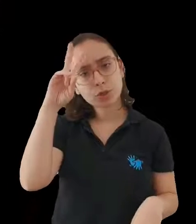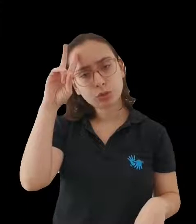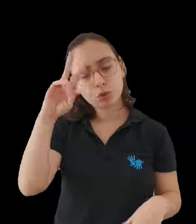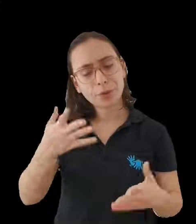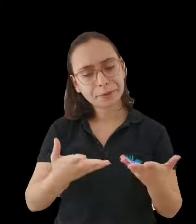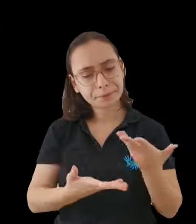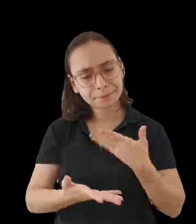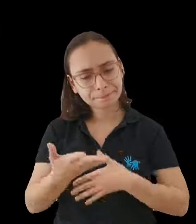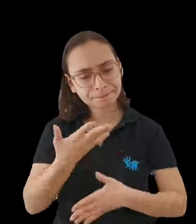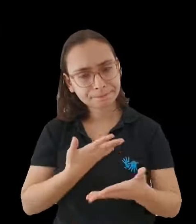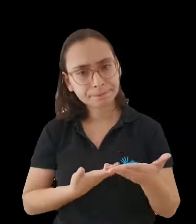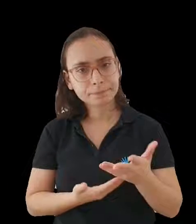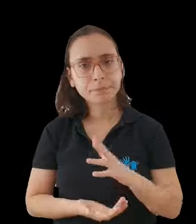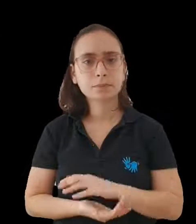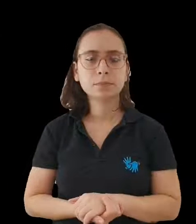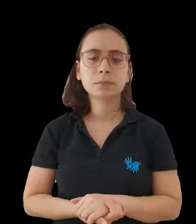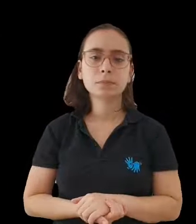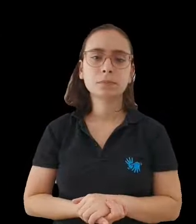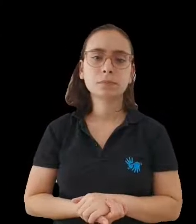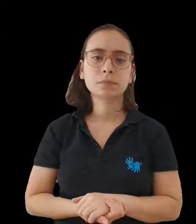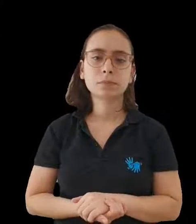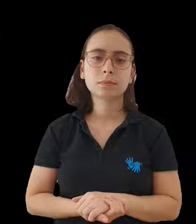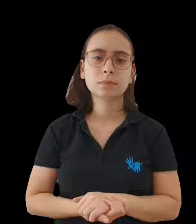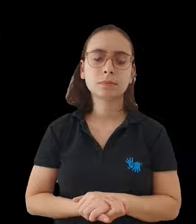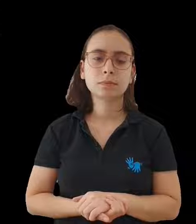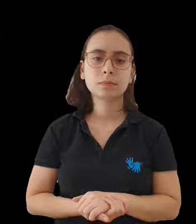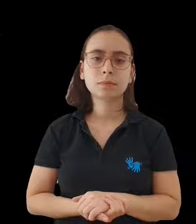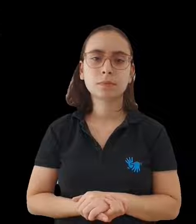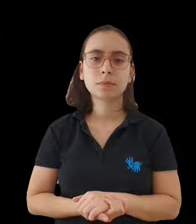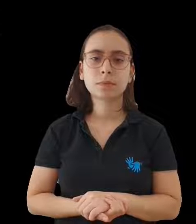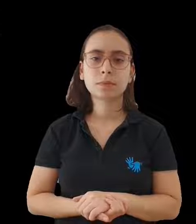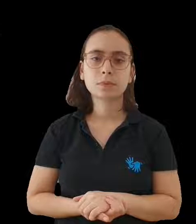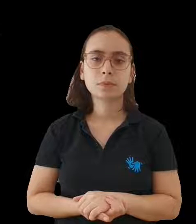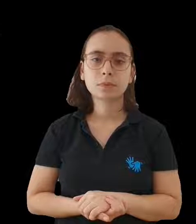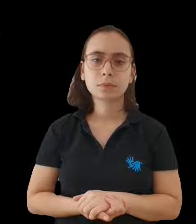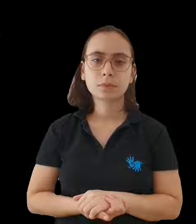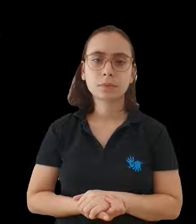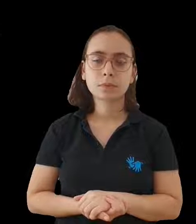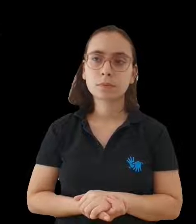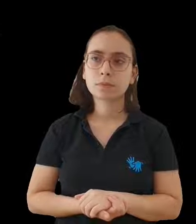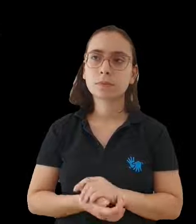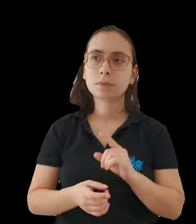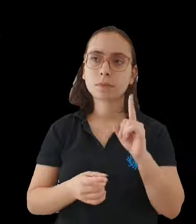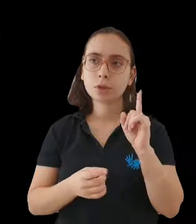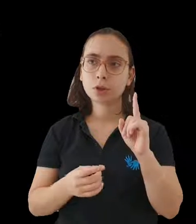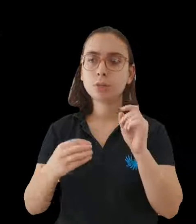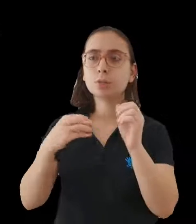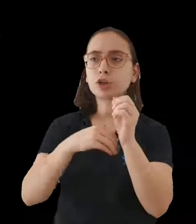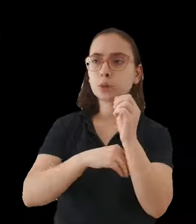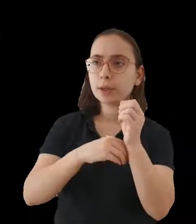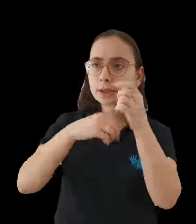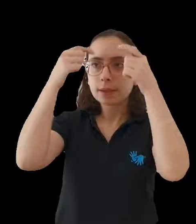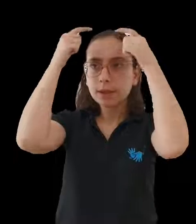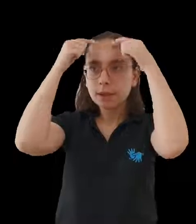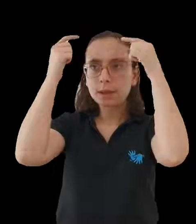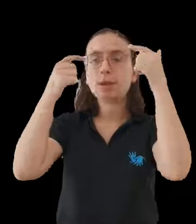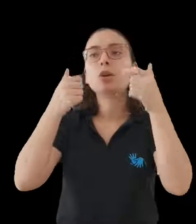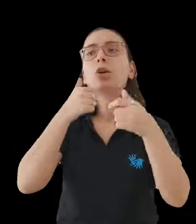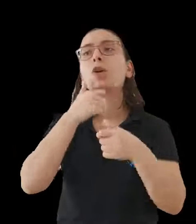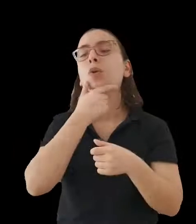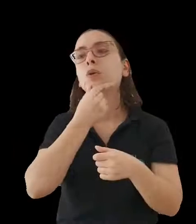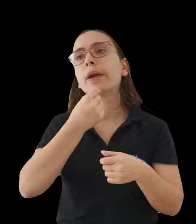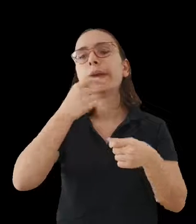Com licença, guardar a estreganona. E, além disso, a gente tem mais um. Pode guardar o rei e pegar